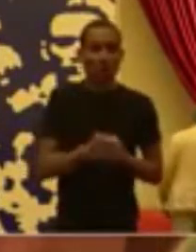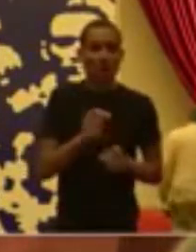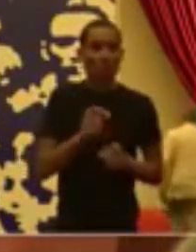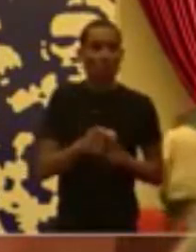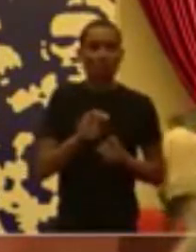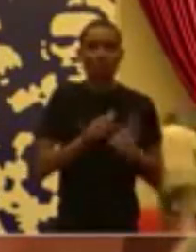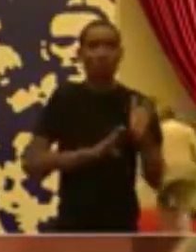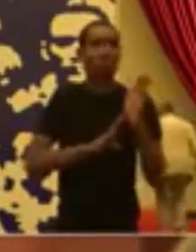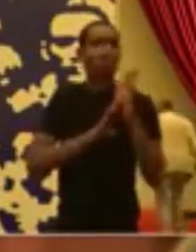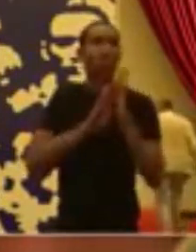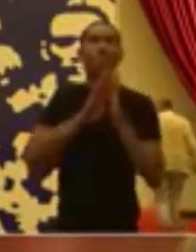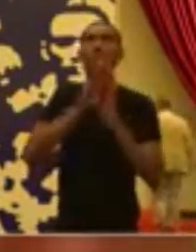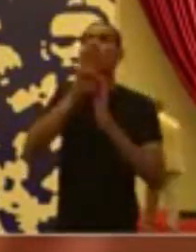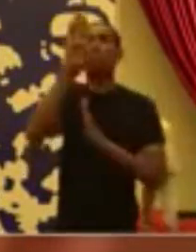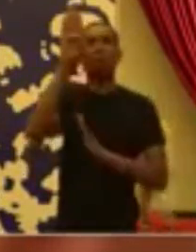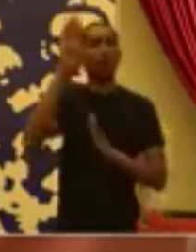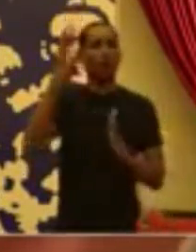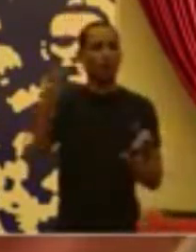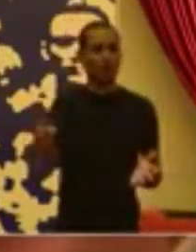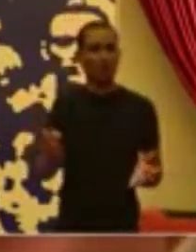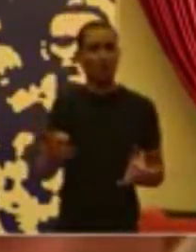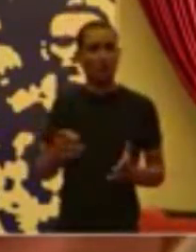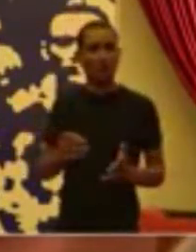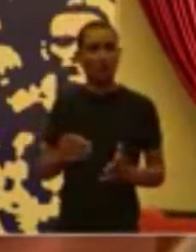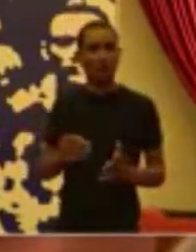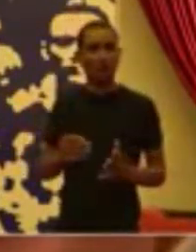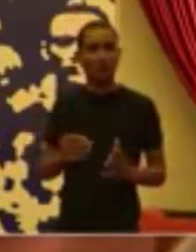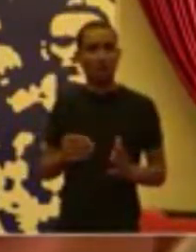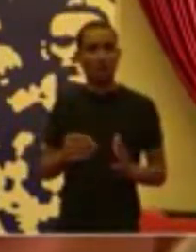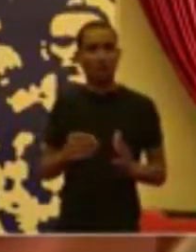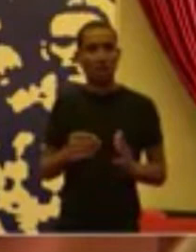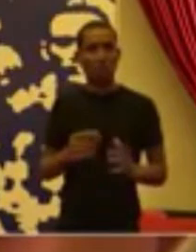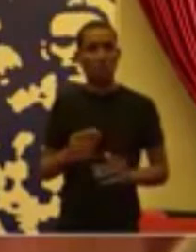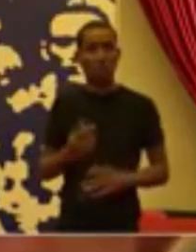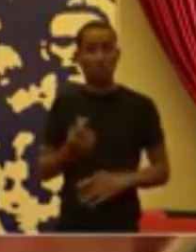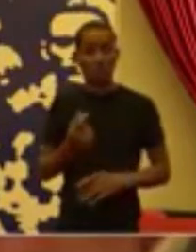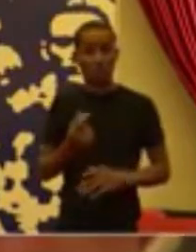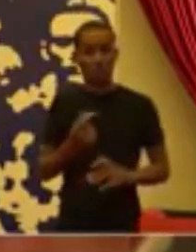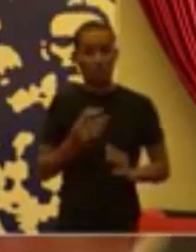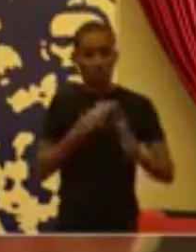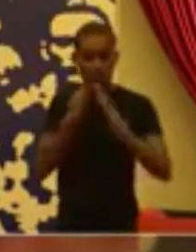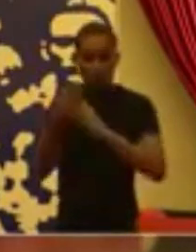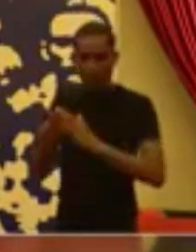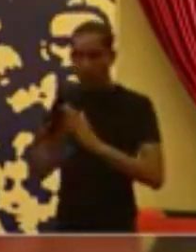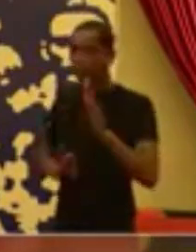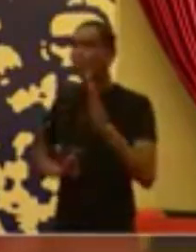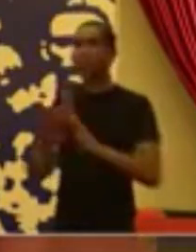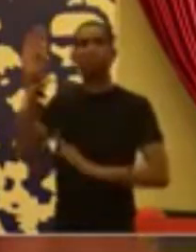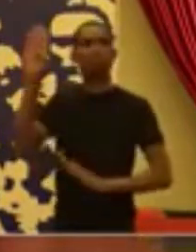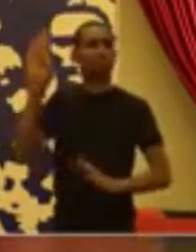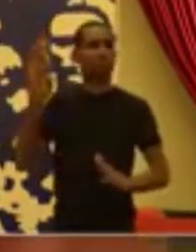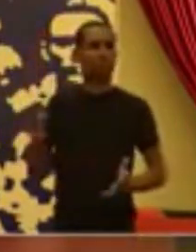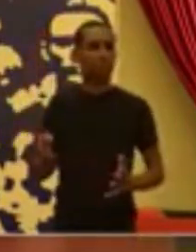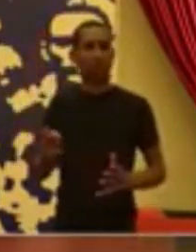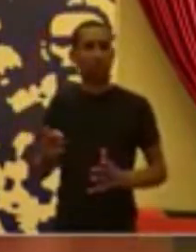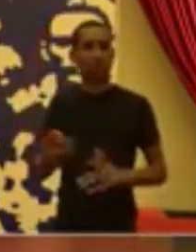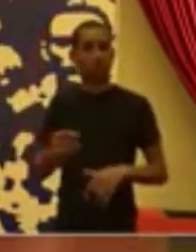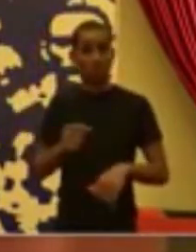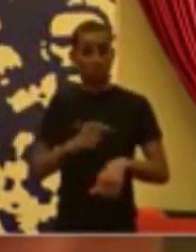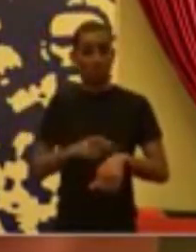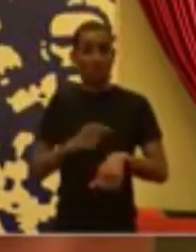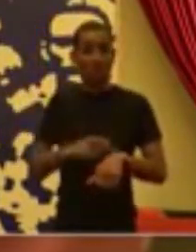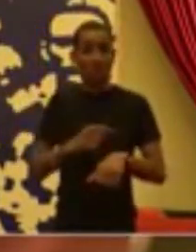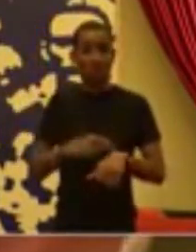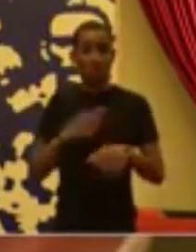forma bárbara e o aumento do preço das moradias. O tempo nos transportes da